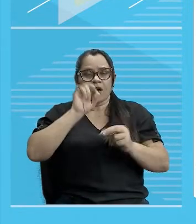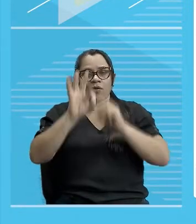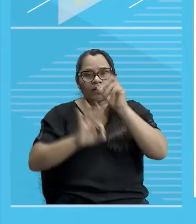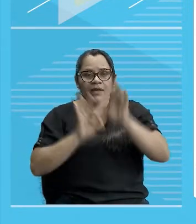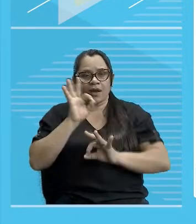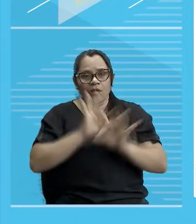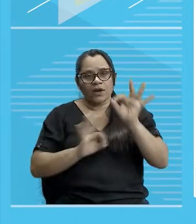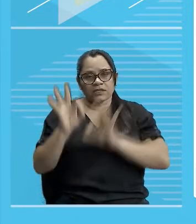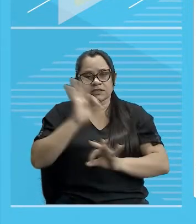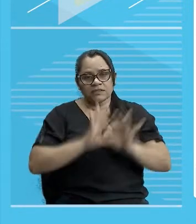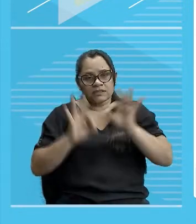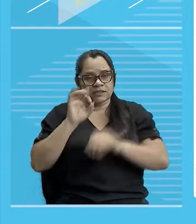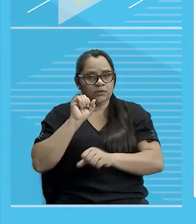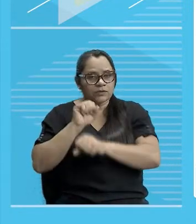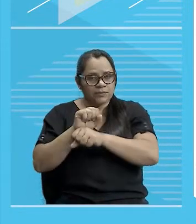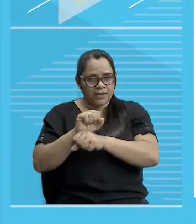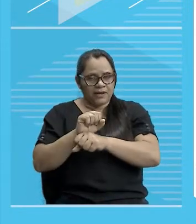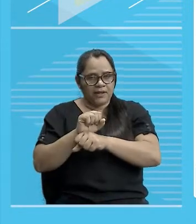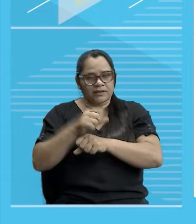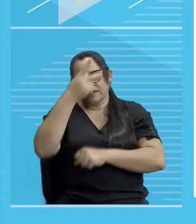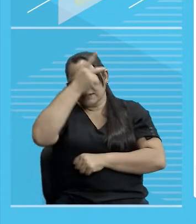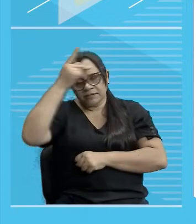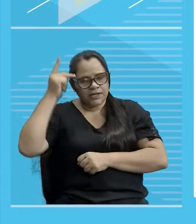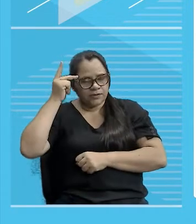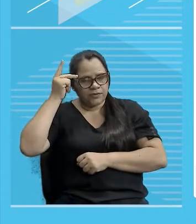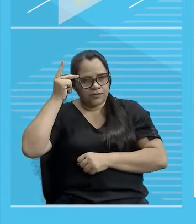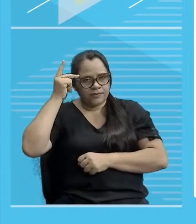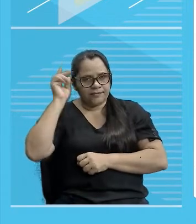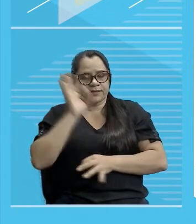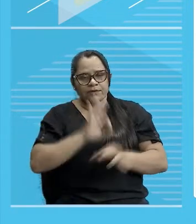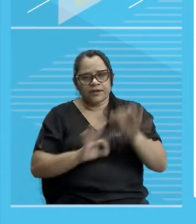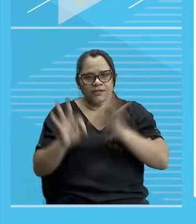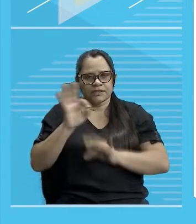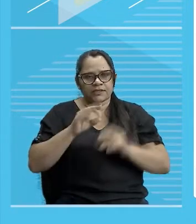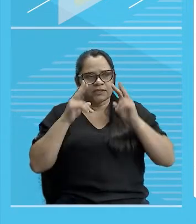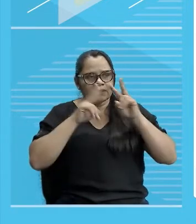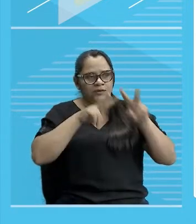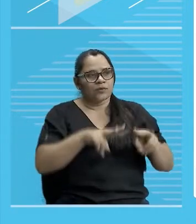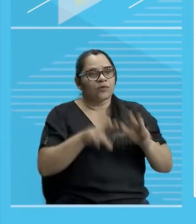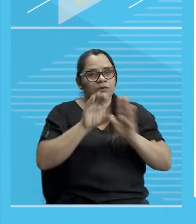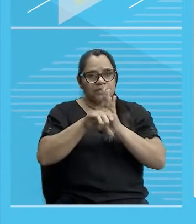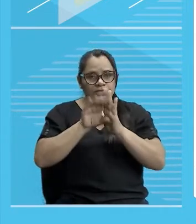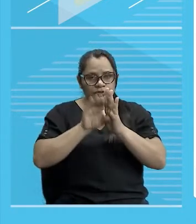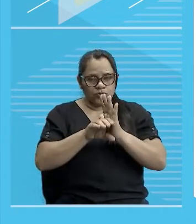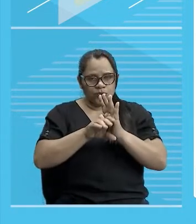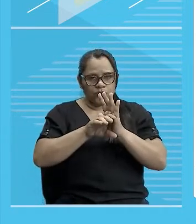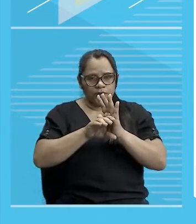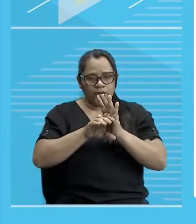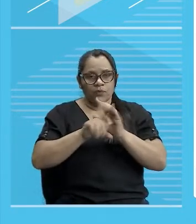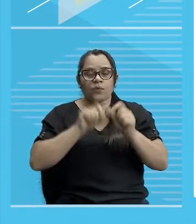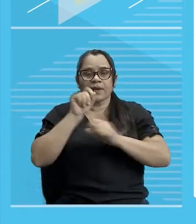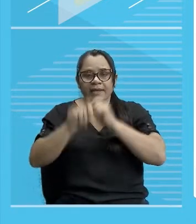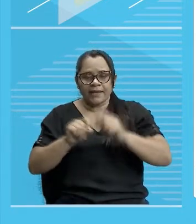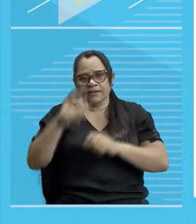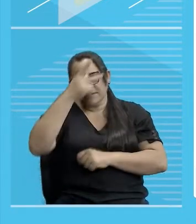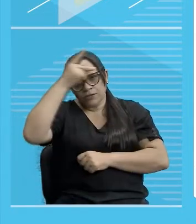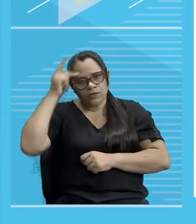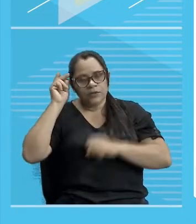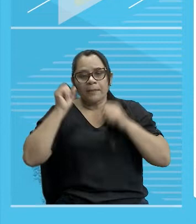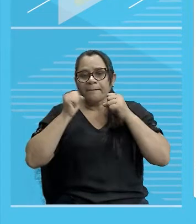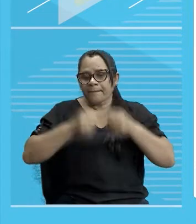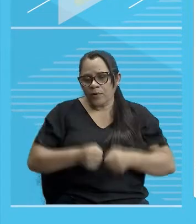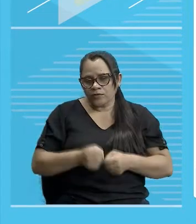esperado das pessoas na organização define o que as pessoas podem ou não pode fazer o que devem